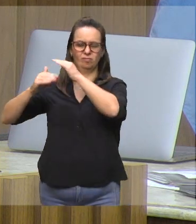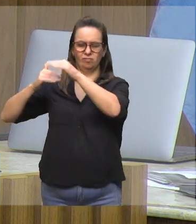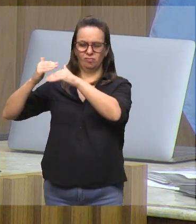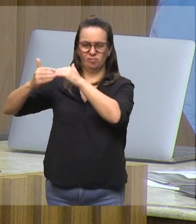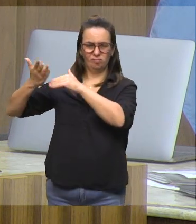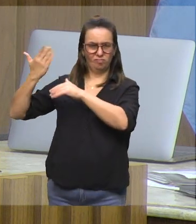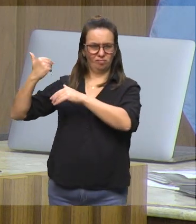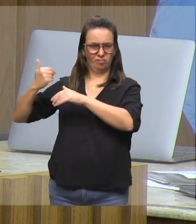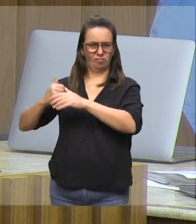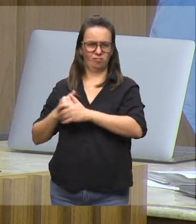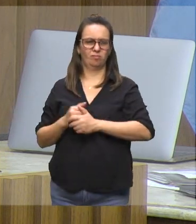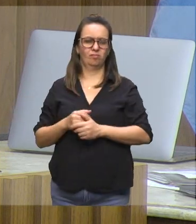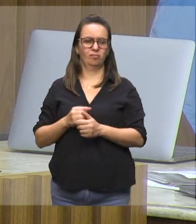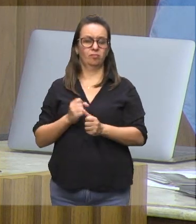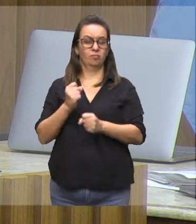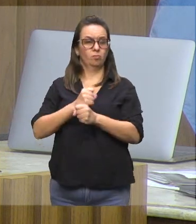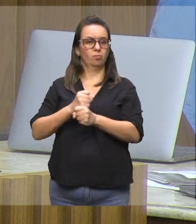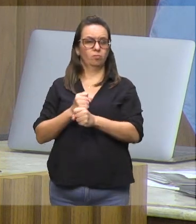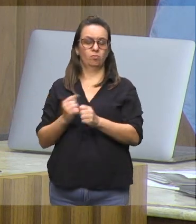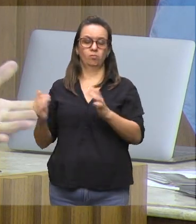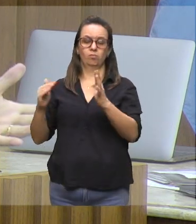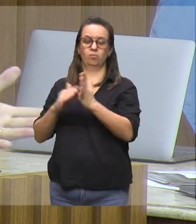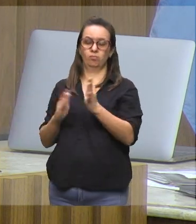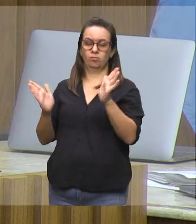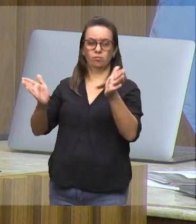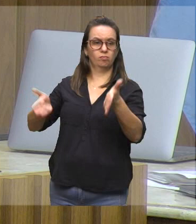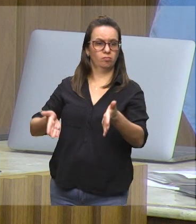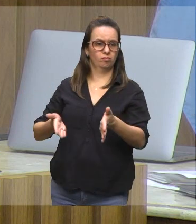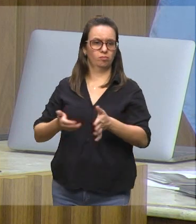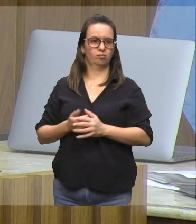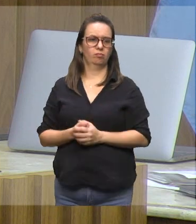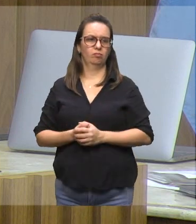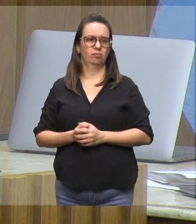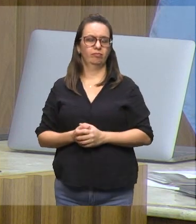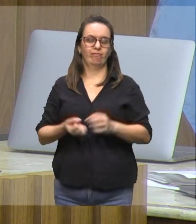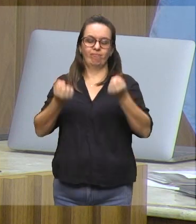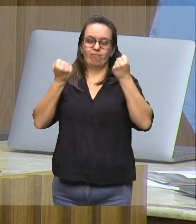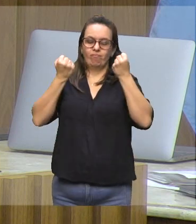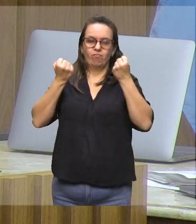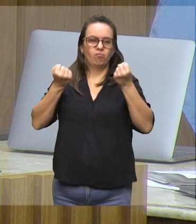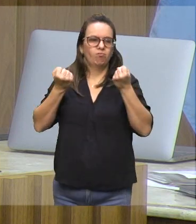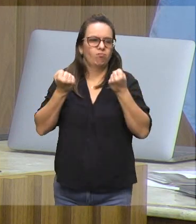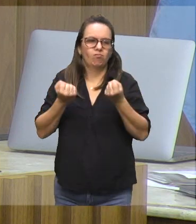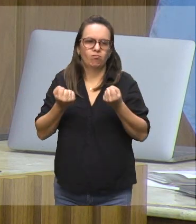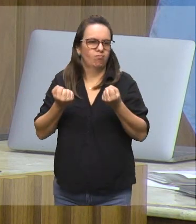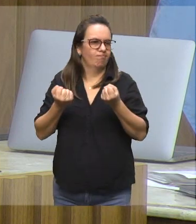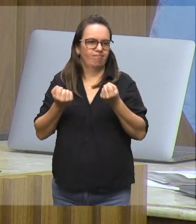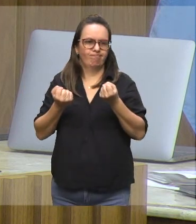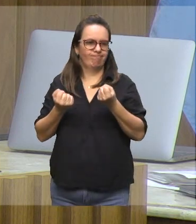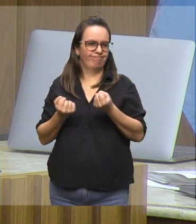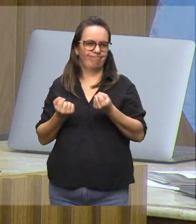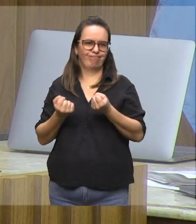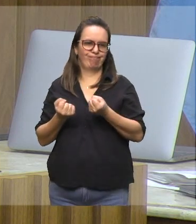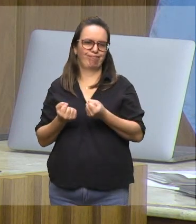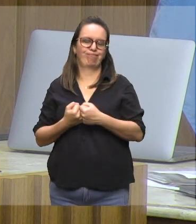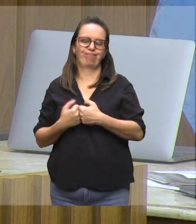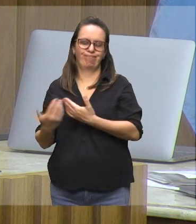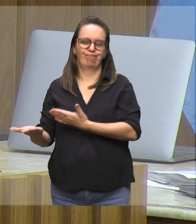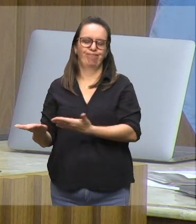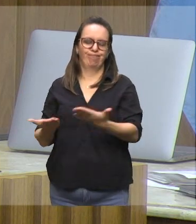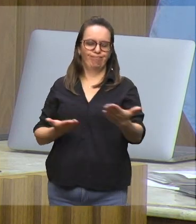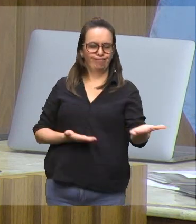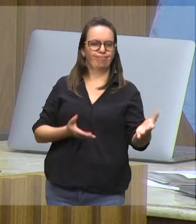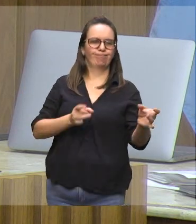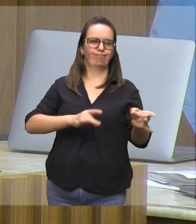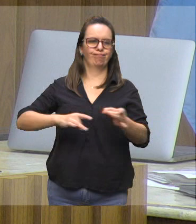Chega uma hora, né, que ela, a situação começa a ficar insustentável e os serviços começam a deixar de ser executados